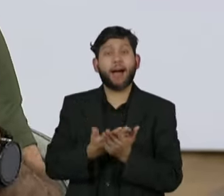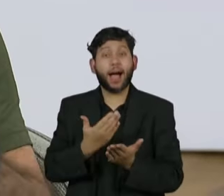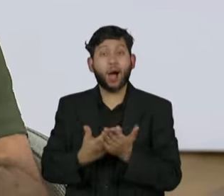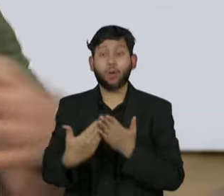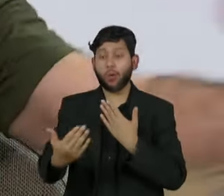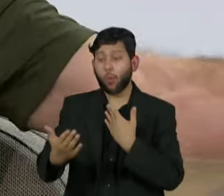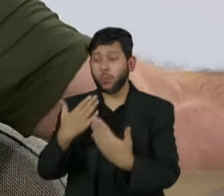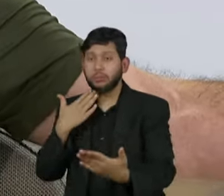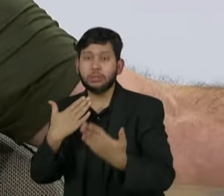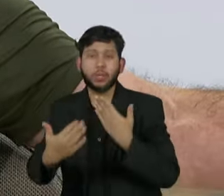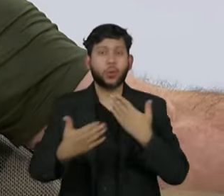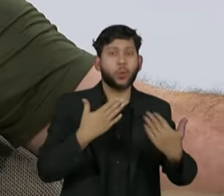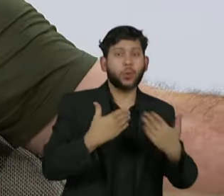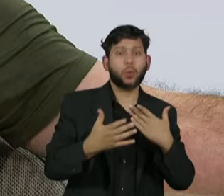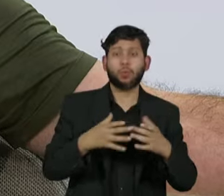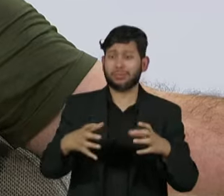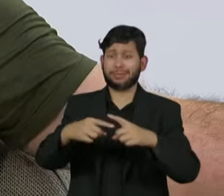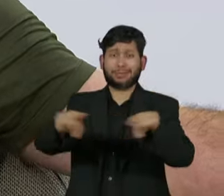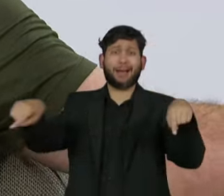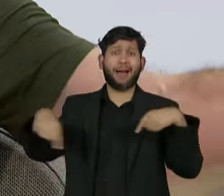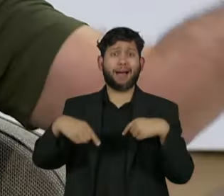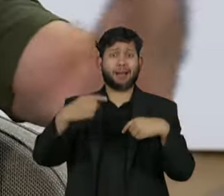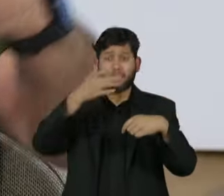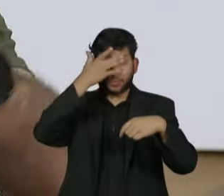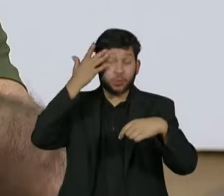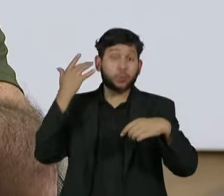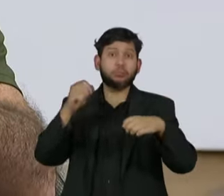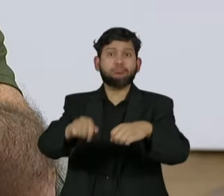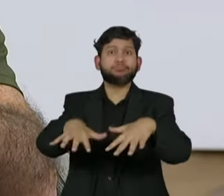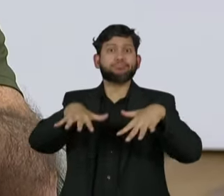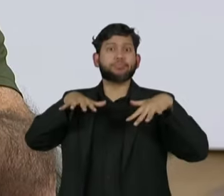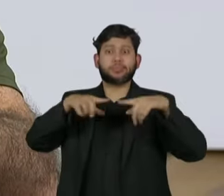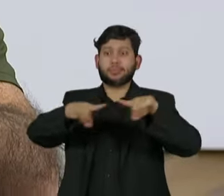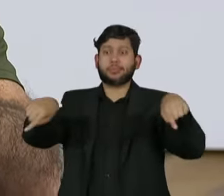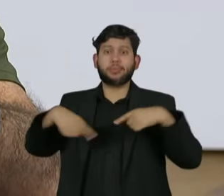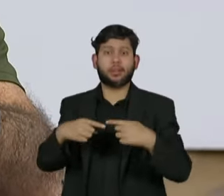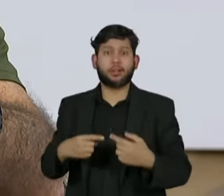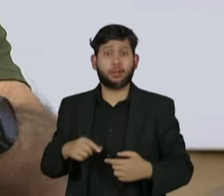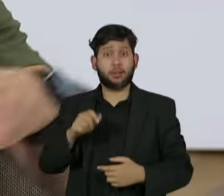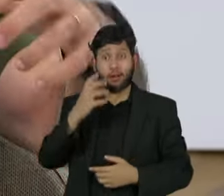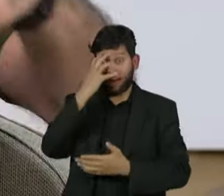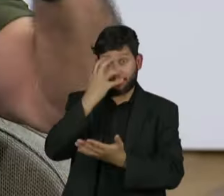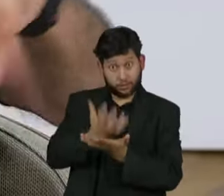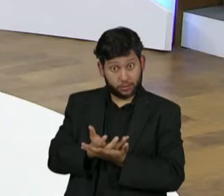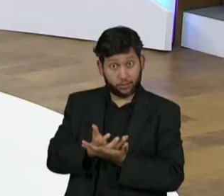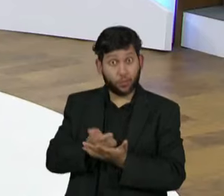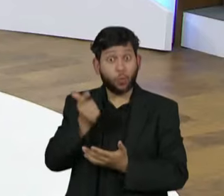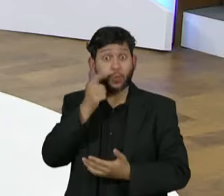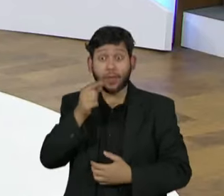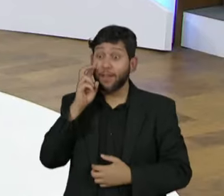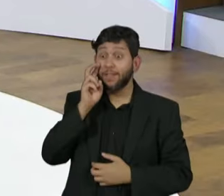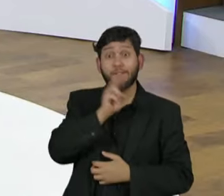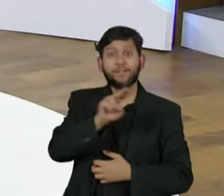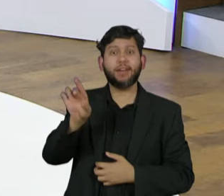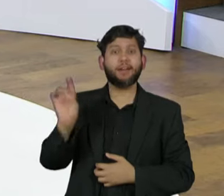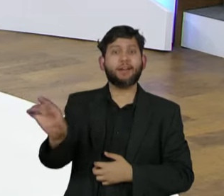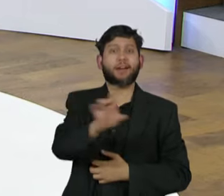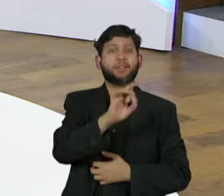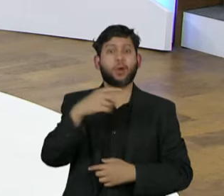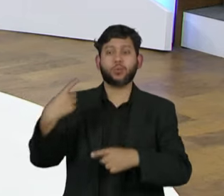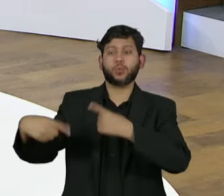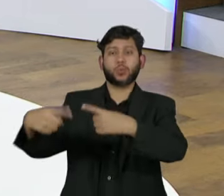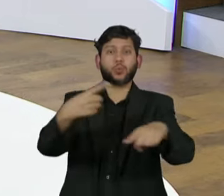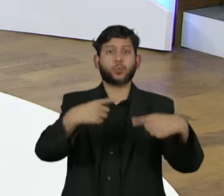dialógicos que envolvem turmas inteiras que inteligências artificiais por exemplo podem olhar para o comportamento da turma inteira